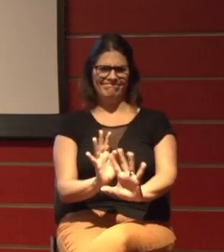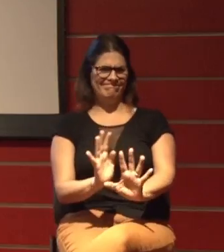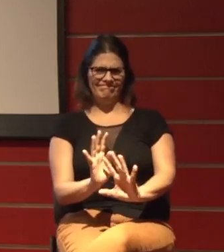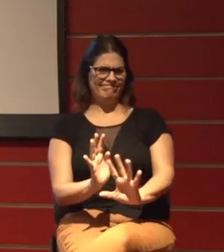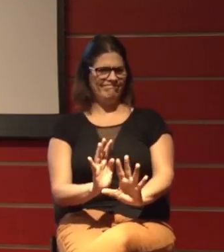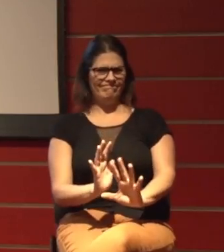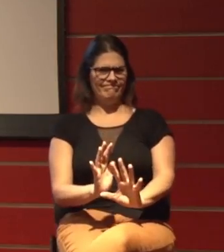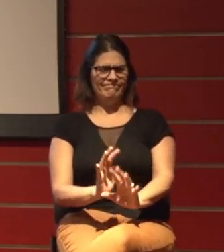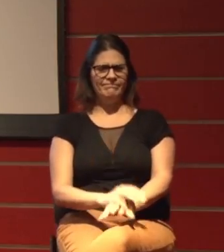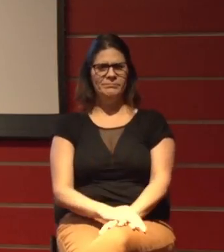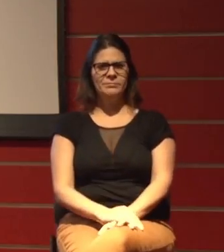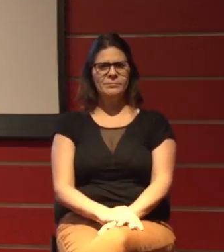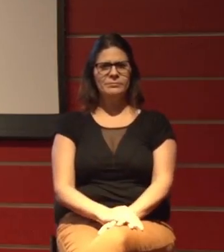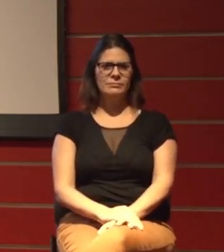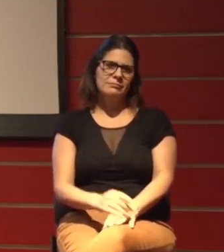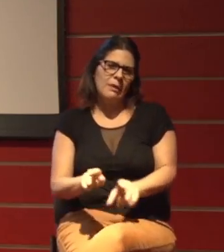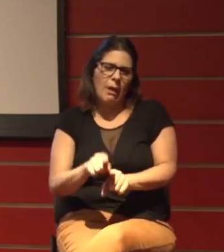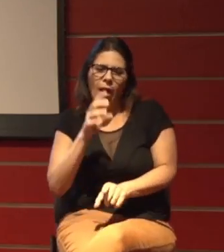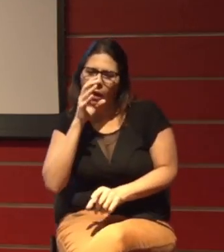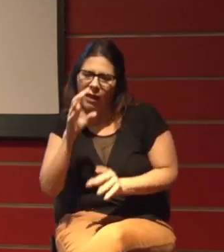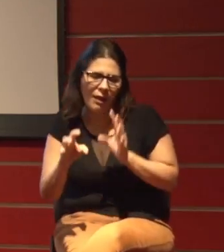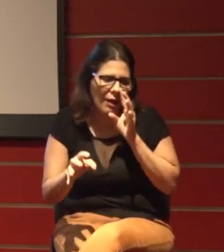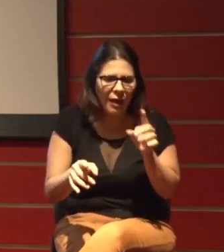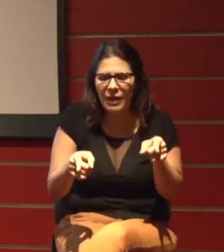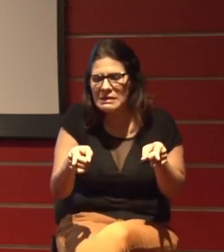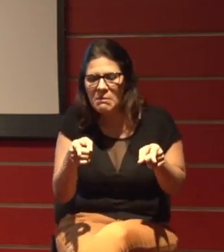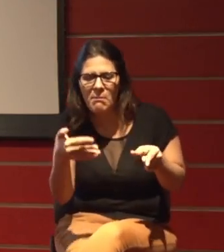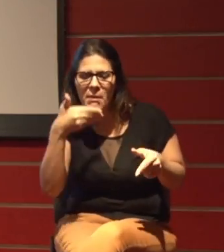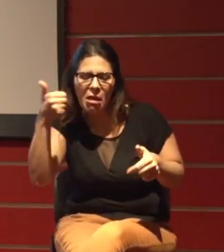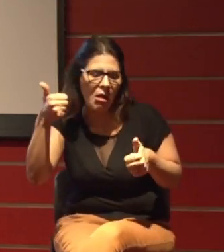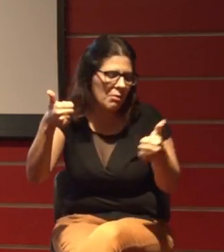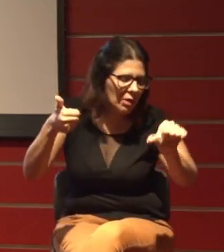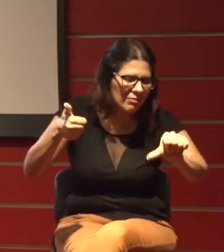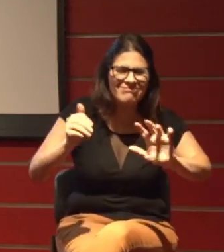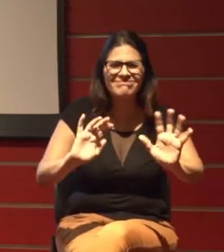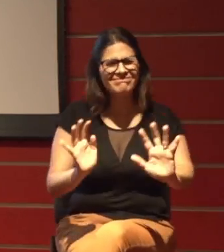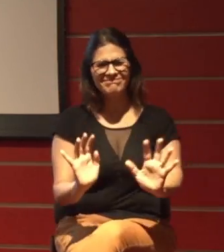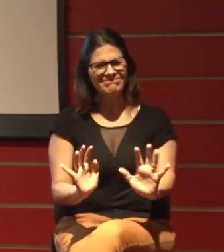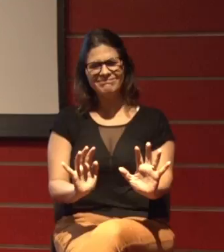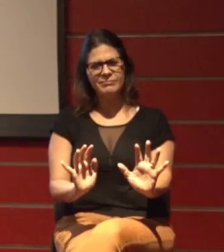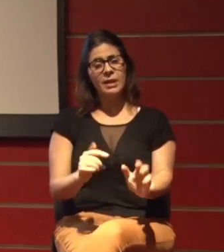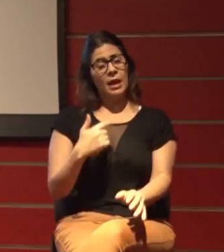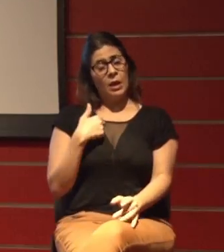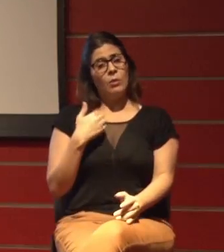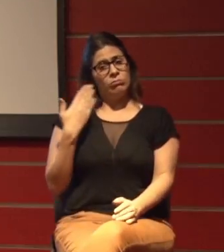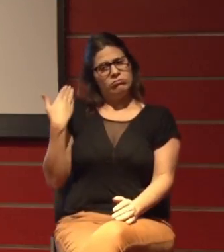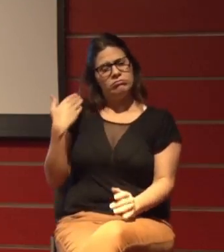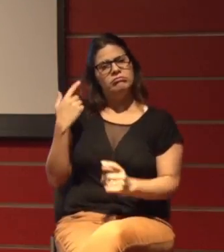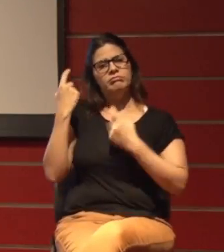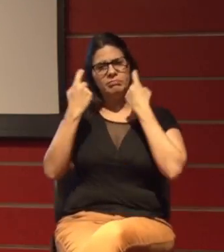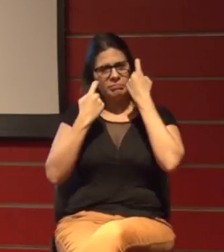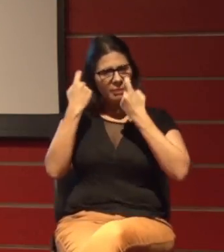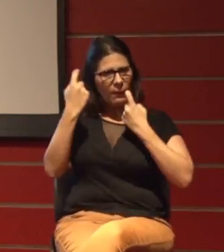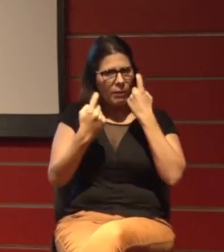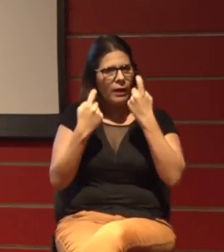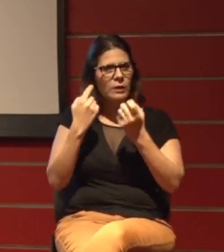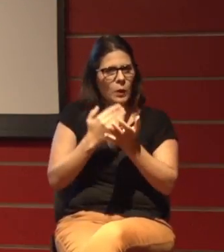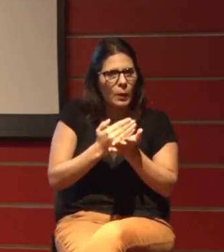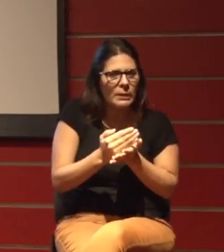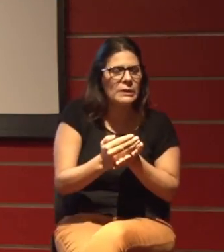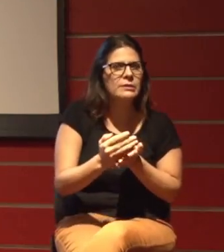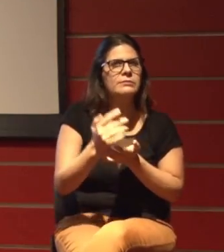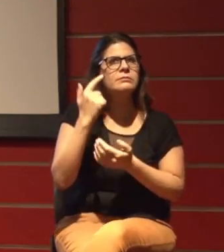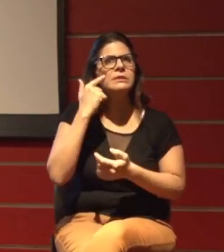ser eh nem julgar eh eu uma das coisas que eu fiquei muito preocupada no início e E aí foram foi um